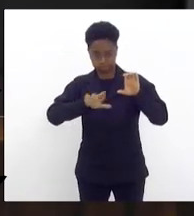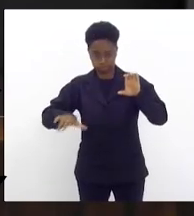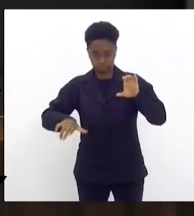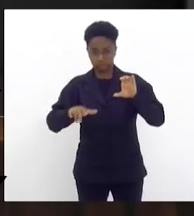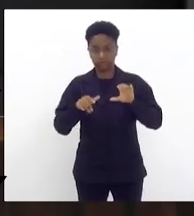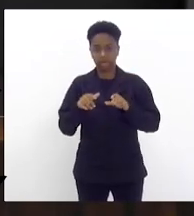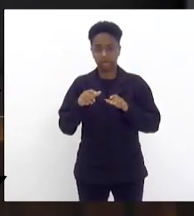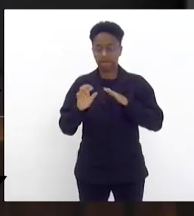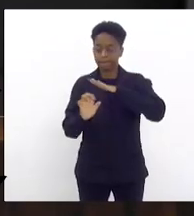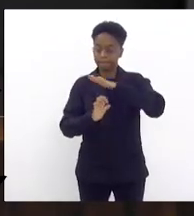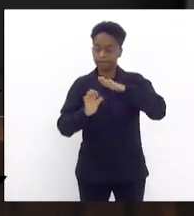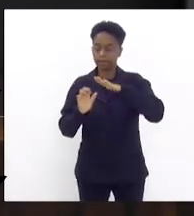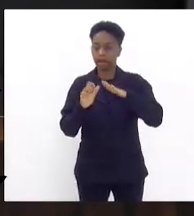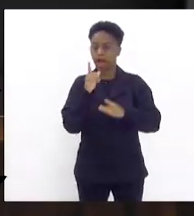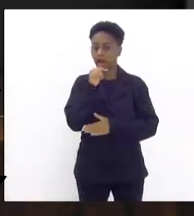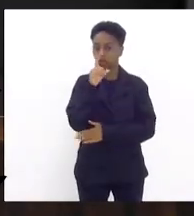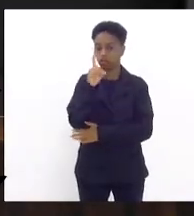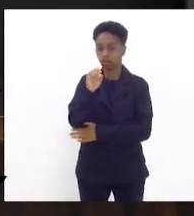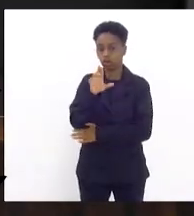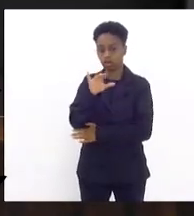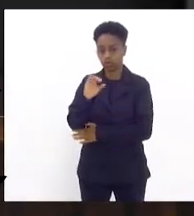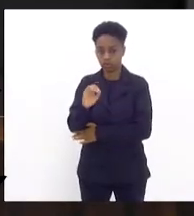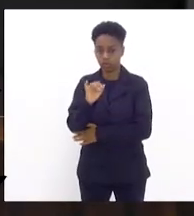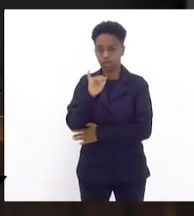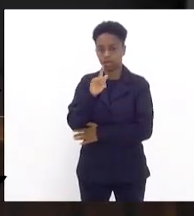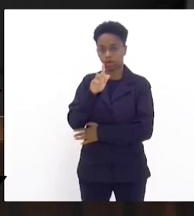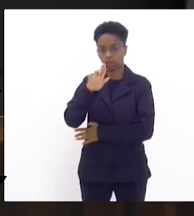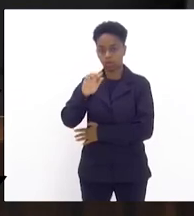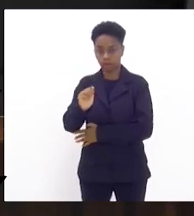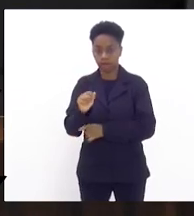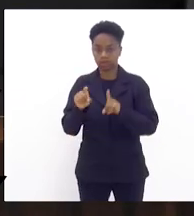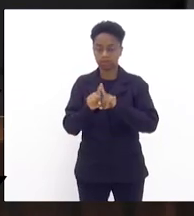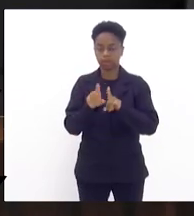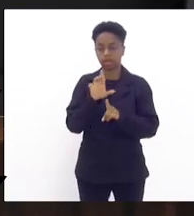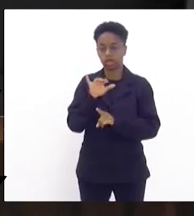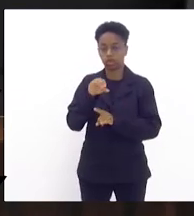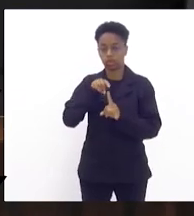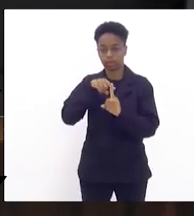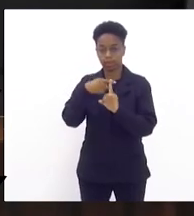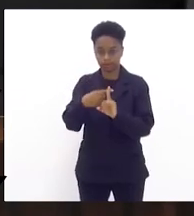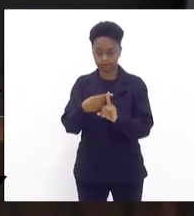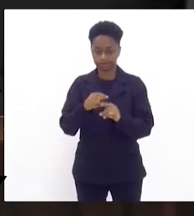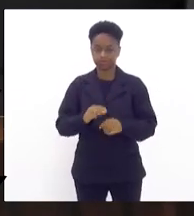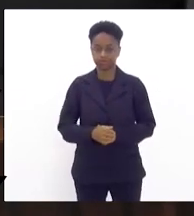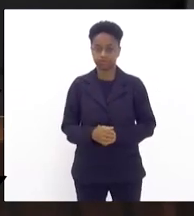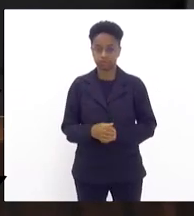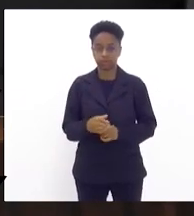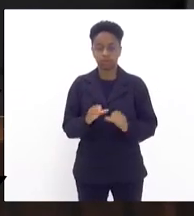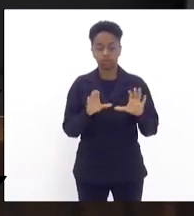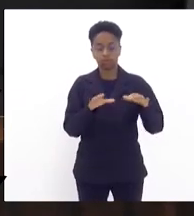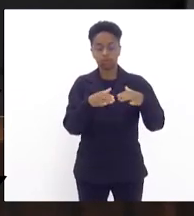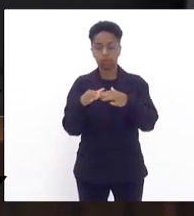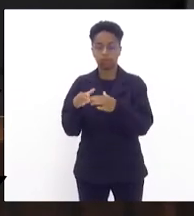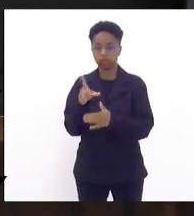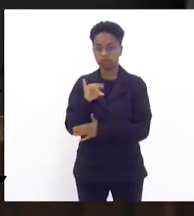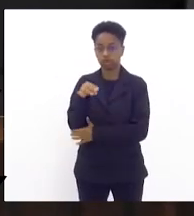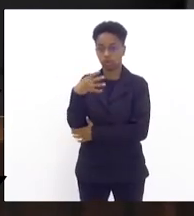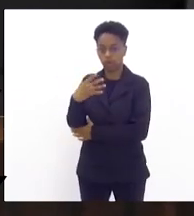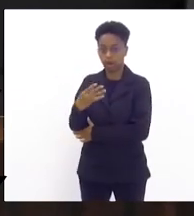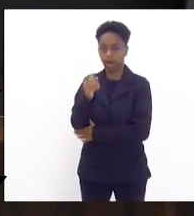do Rio, Iguá Saneamento e Rio Mais Saneamento. Sala das Comissões, 4 de abril de